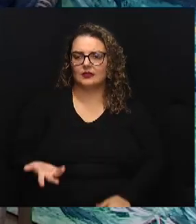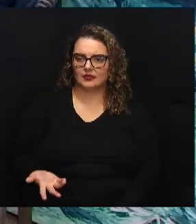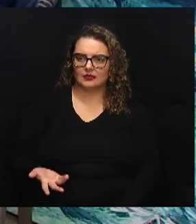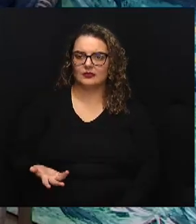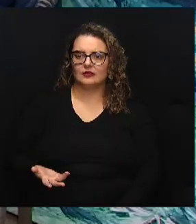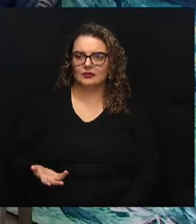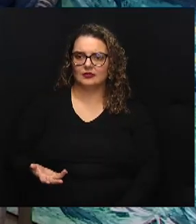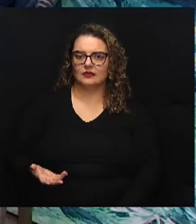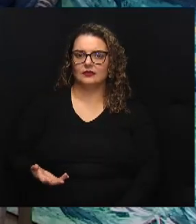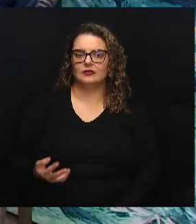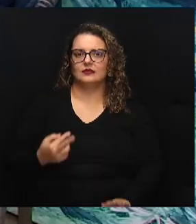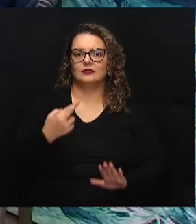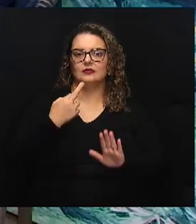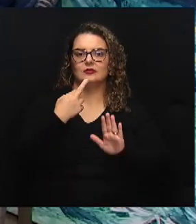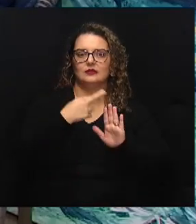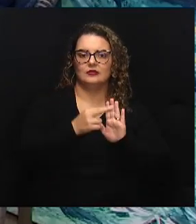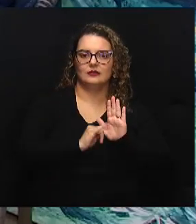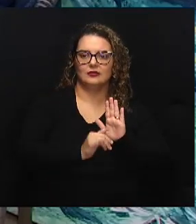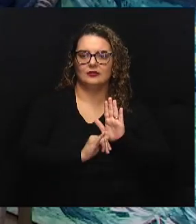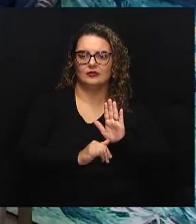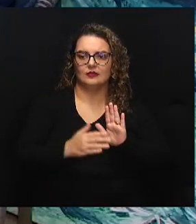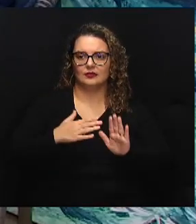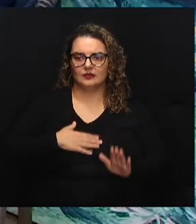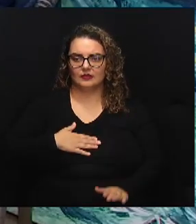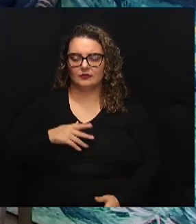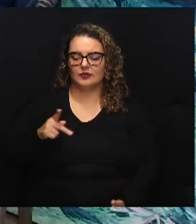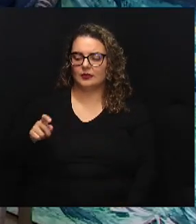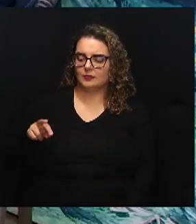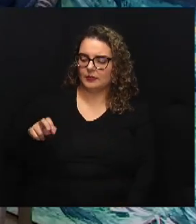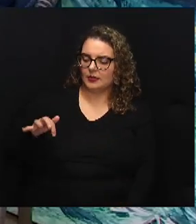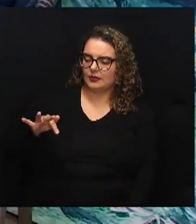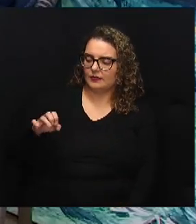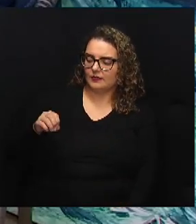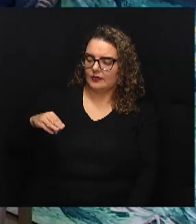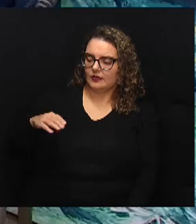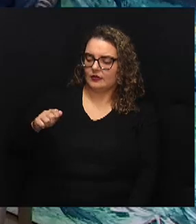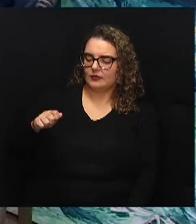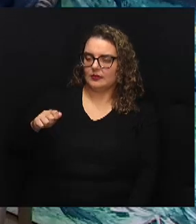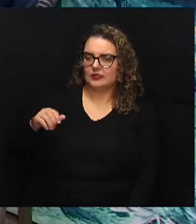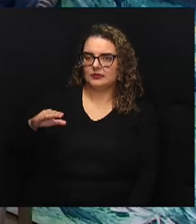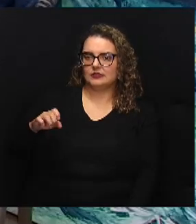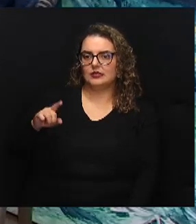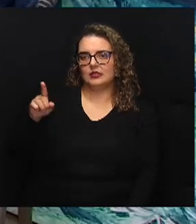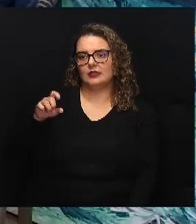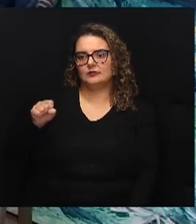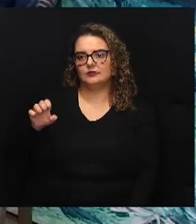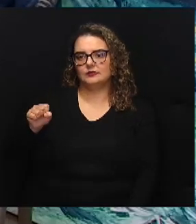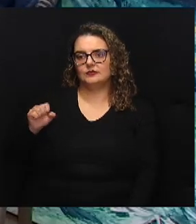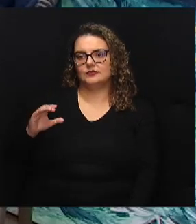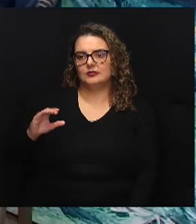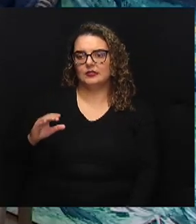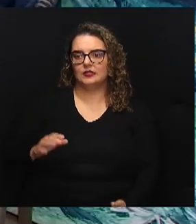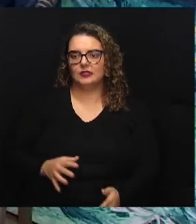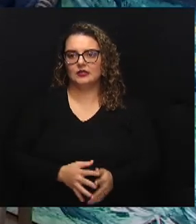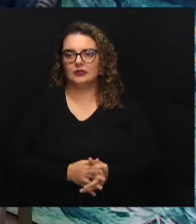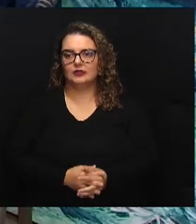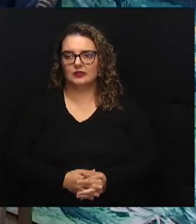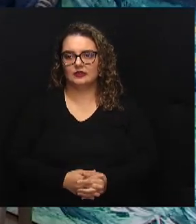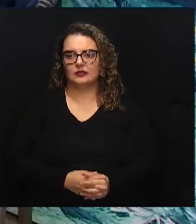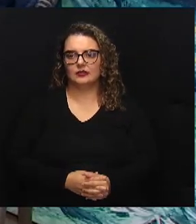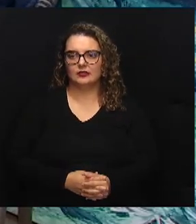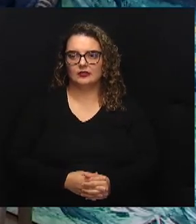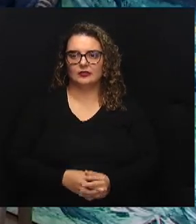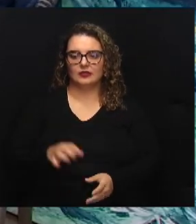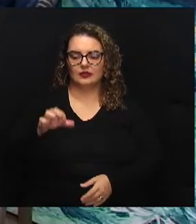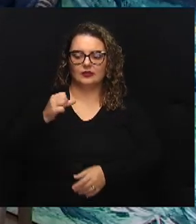na documentação da minha performance no Sesc, tá? 9